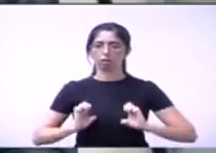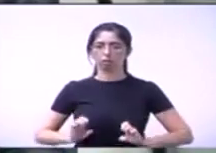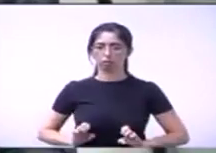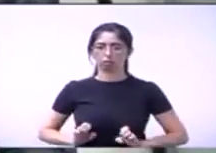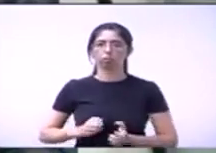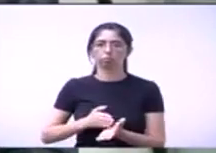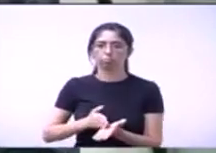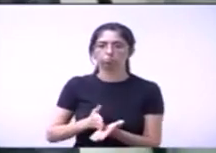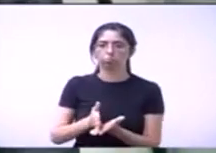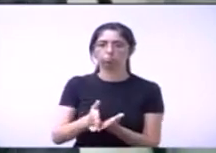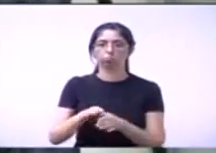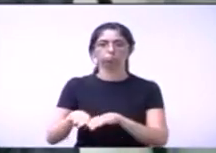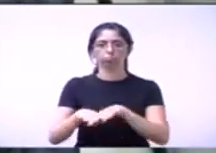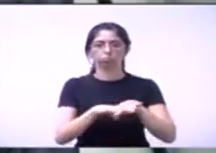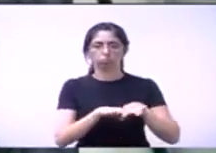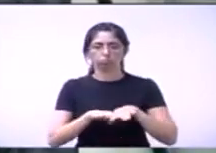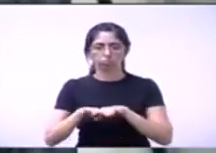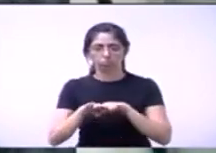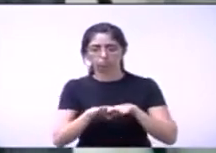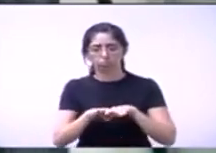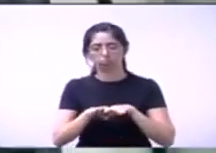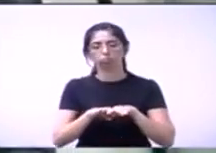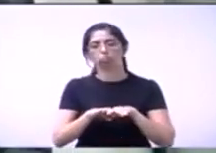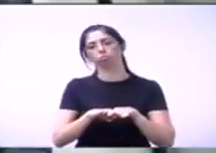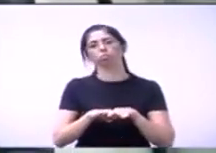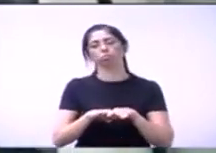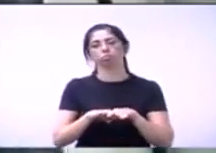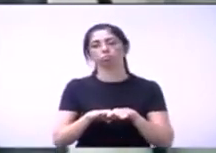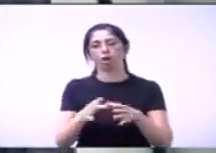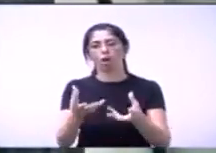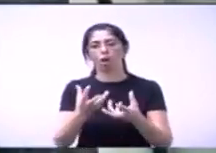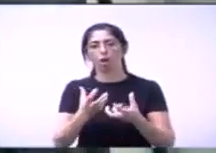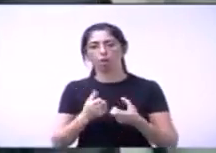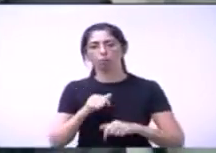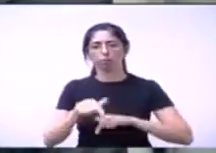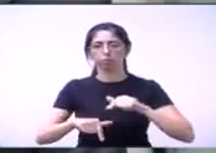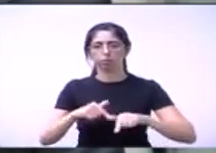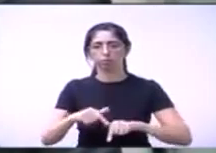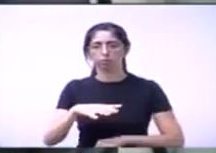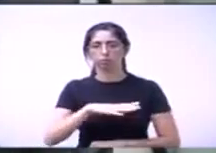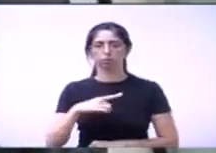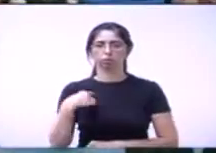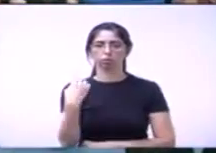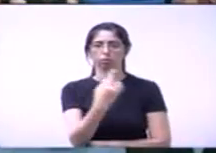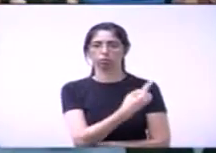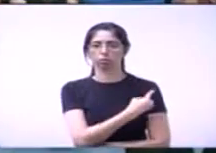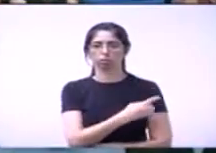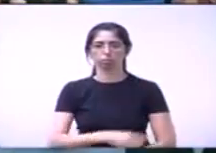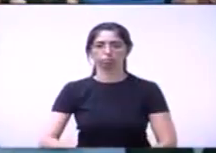poder encampar os trabalhadores do nosso município. Obrigado, senhor presidente.